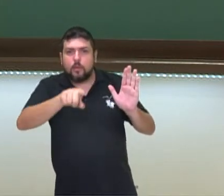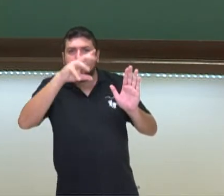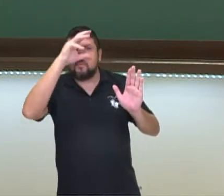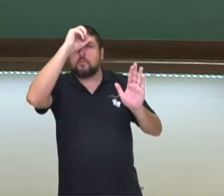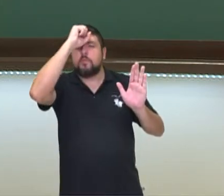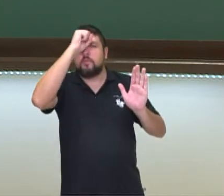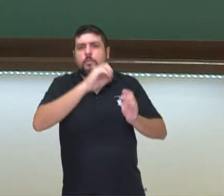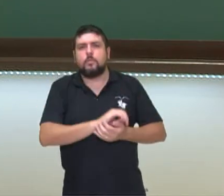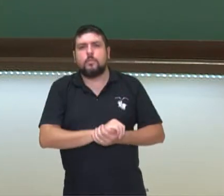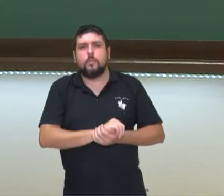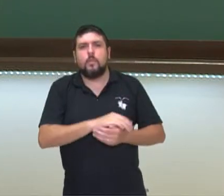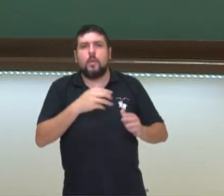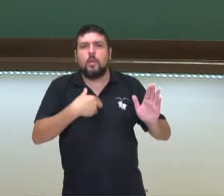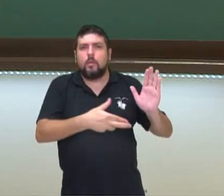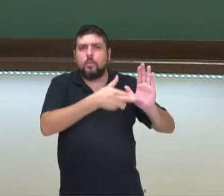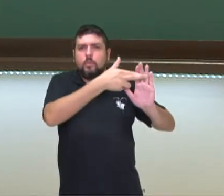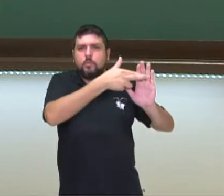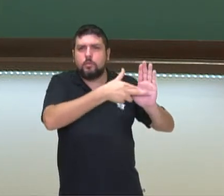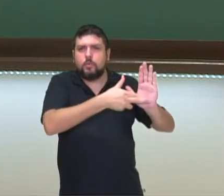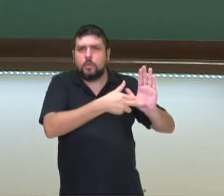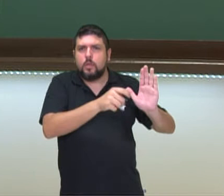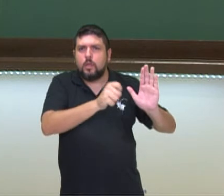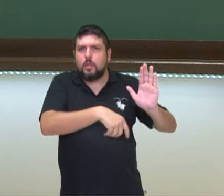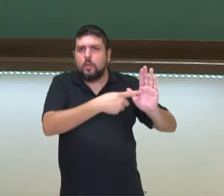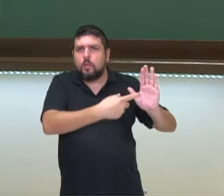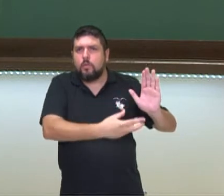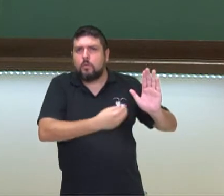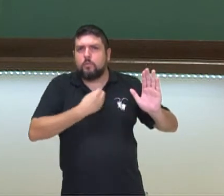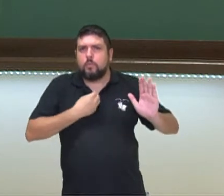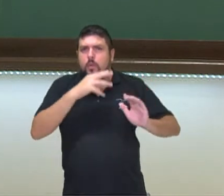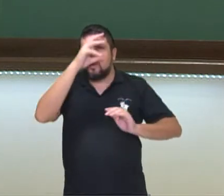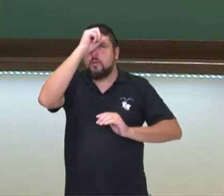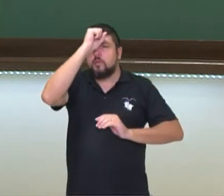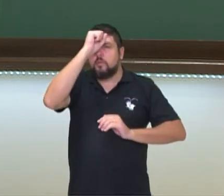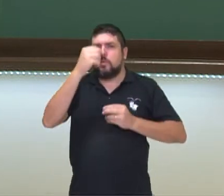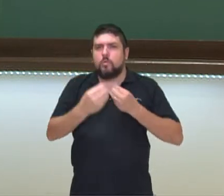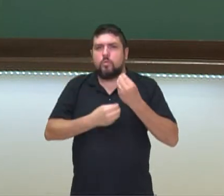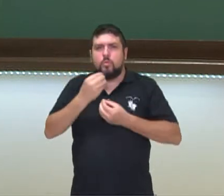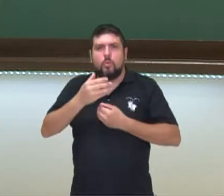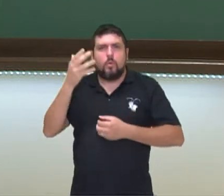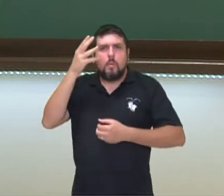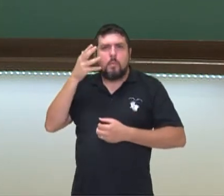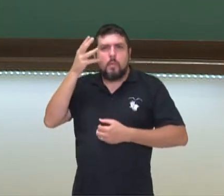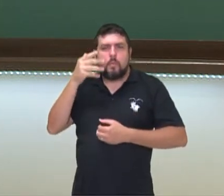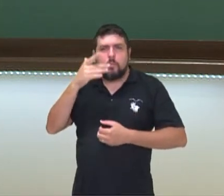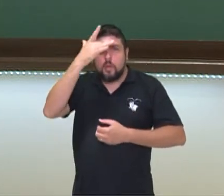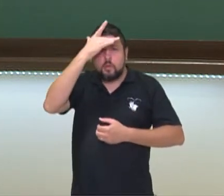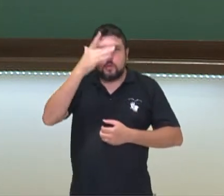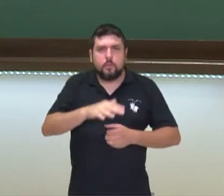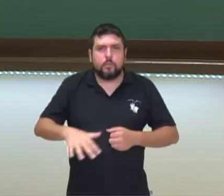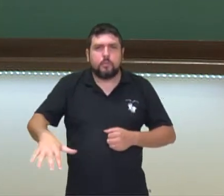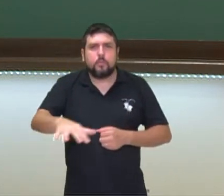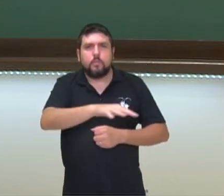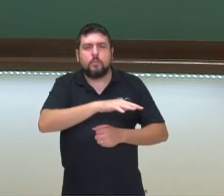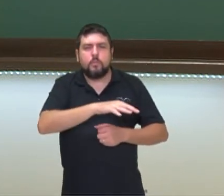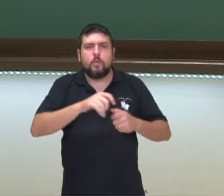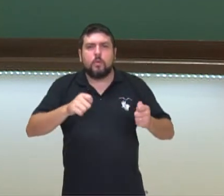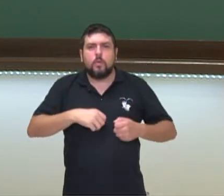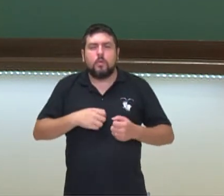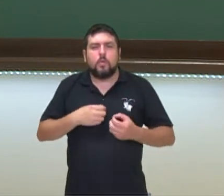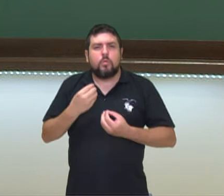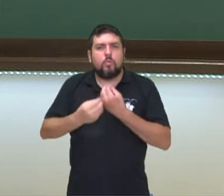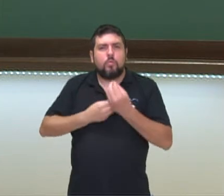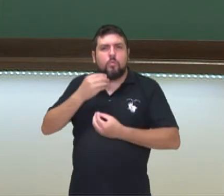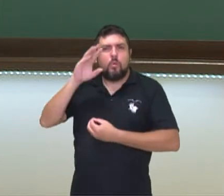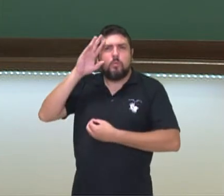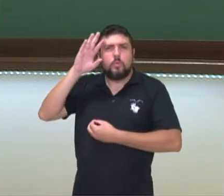regras, você vai conseguir fazer um bom discurso, falar bem com as pessoas, transmitir as suas ideias como